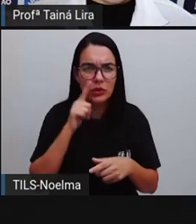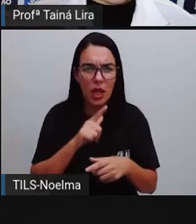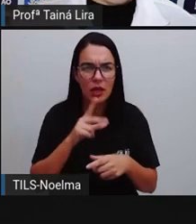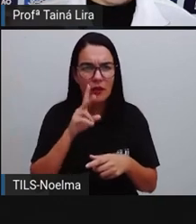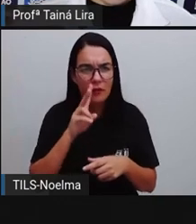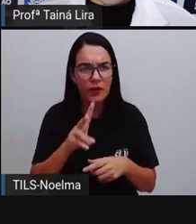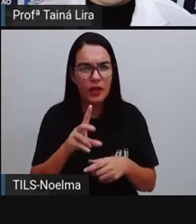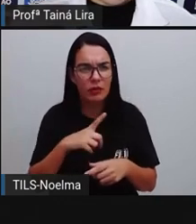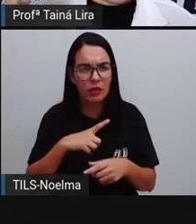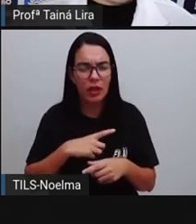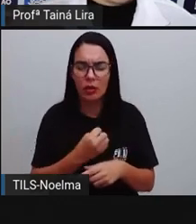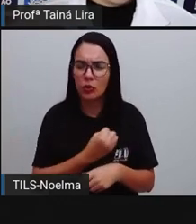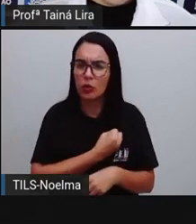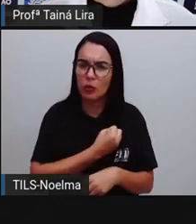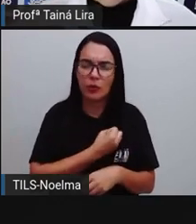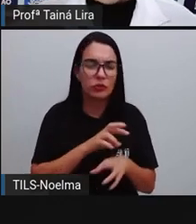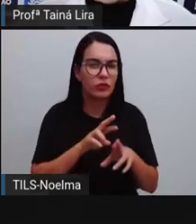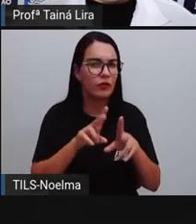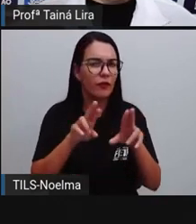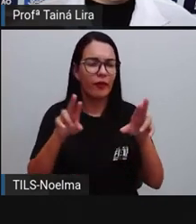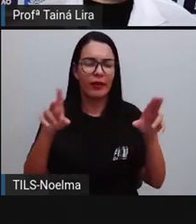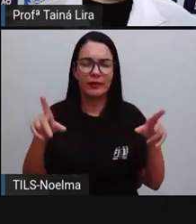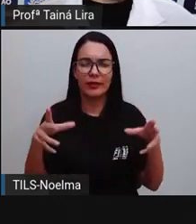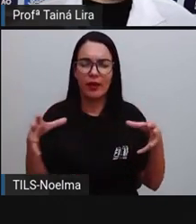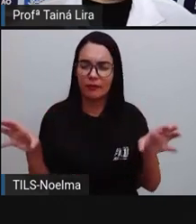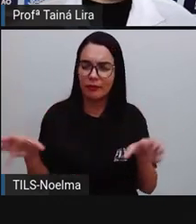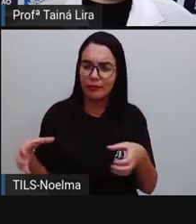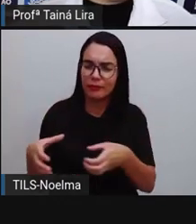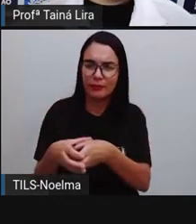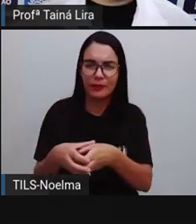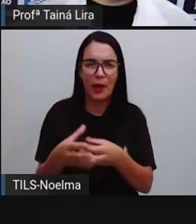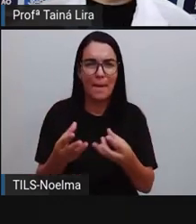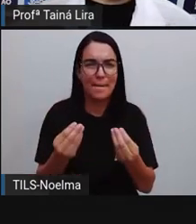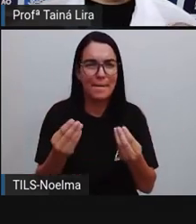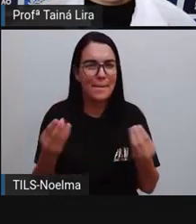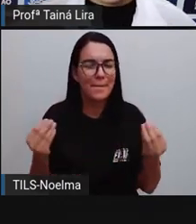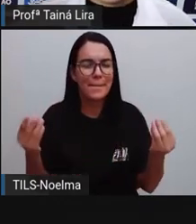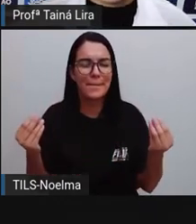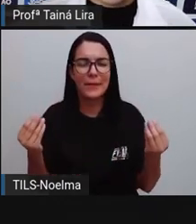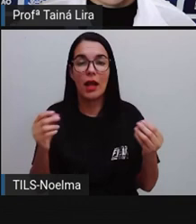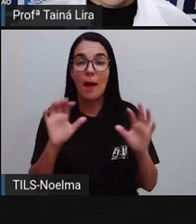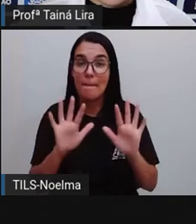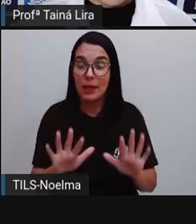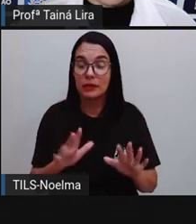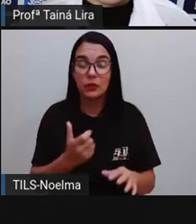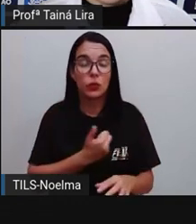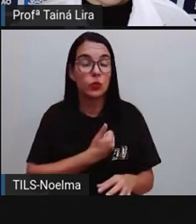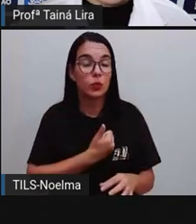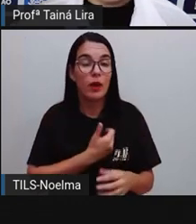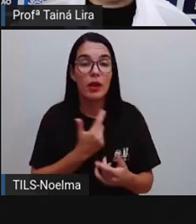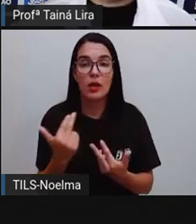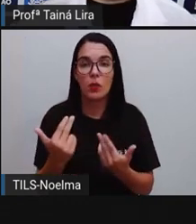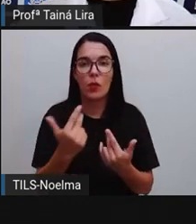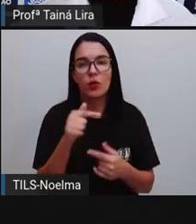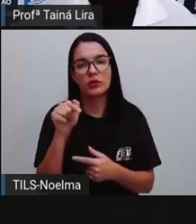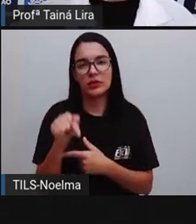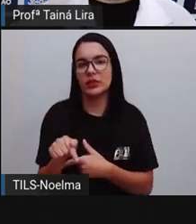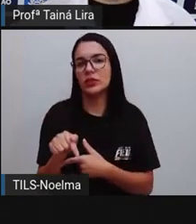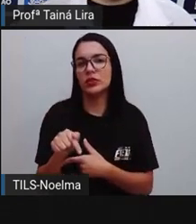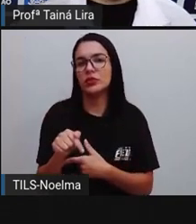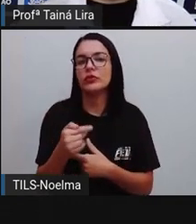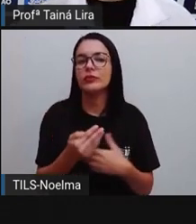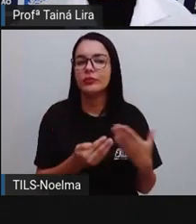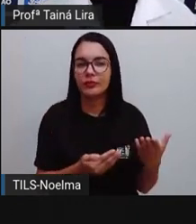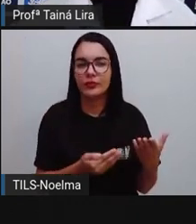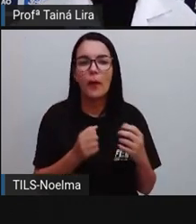usando um algarismo número diferentes formamos aí utilizando um mesmo algarismos tá E fizemos